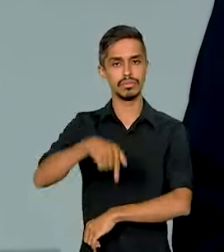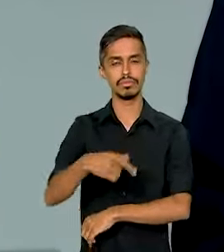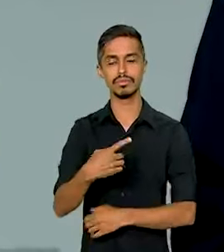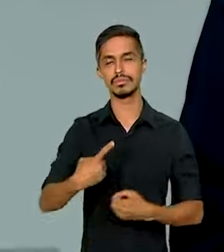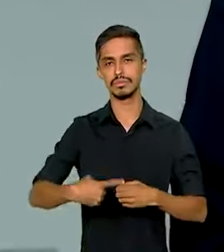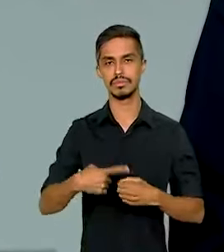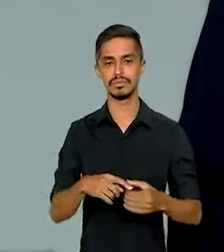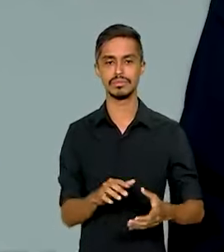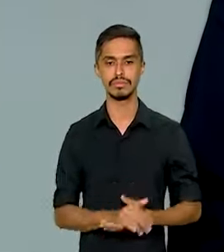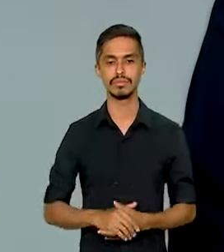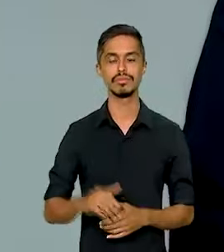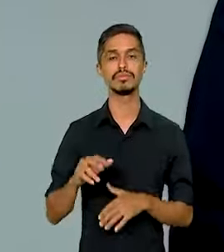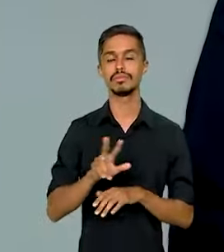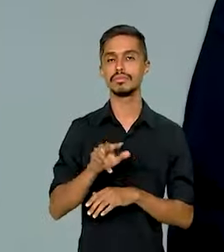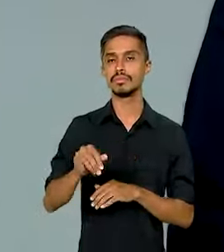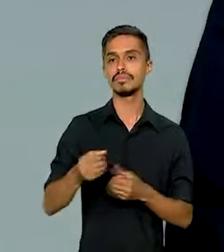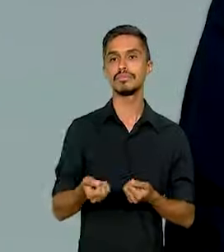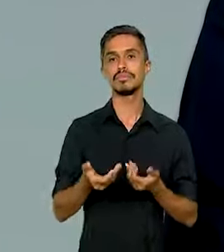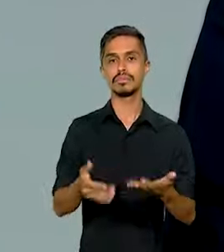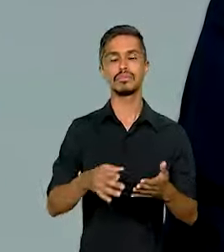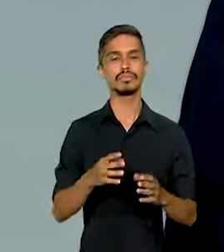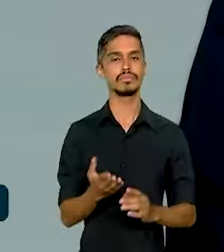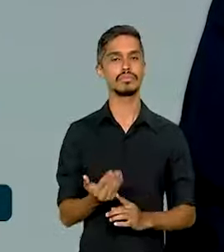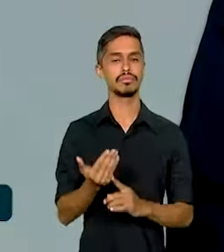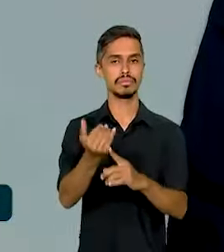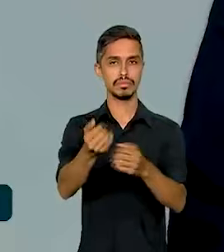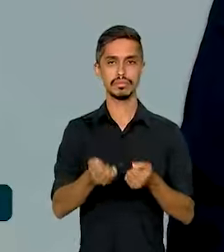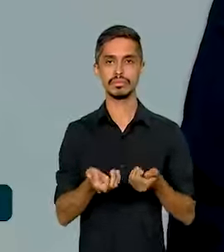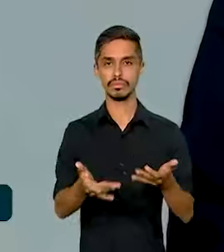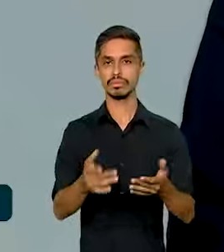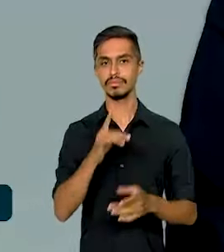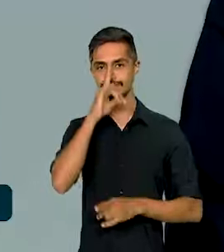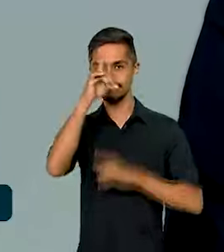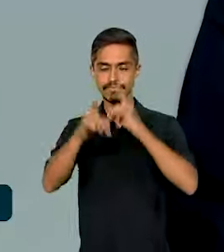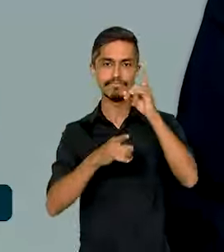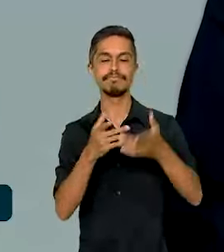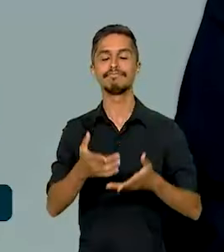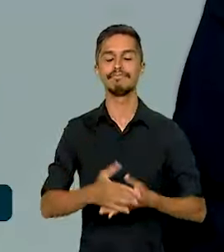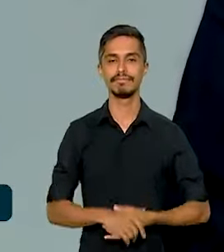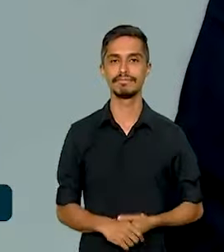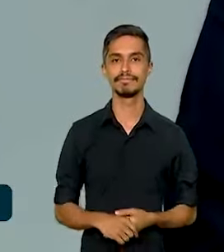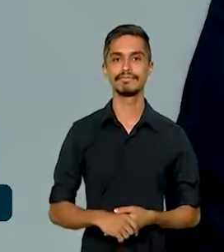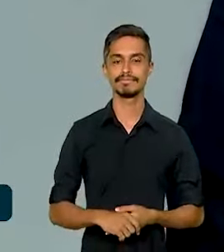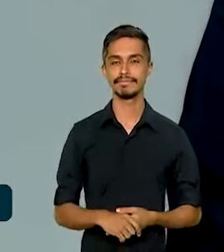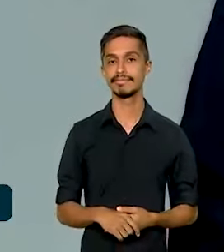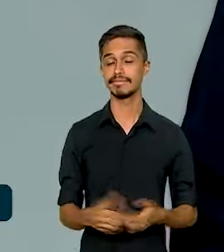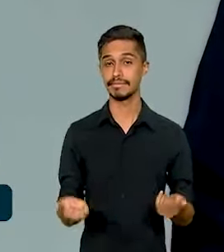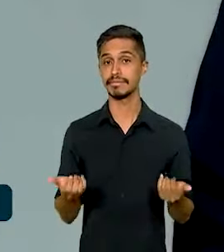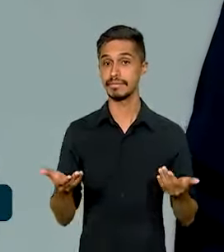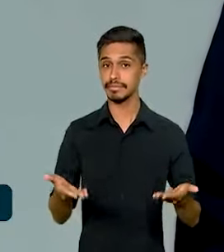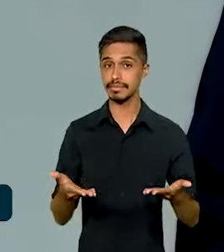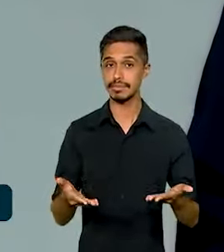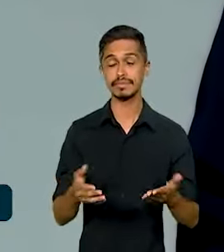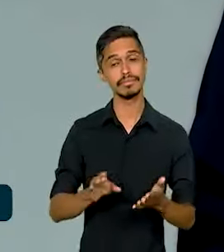cidade. E ele vai trazer tecnologia, vai trazer inovação, vai trazer investimentos